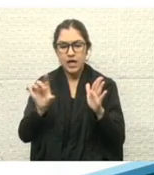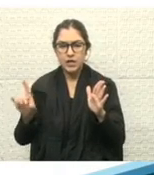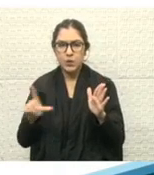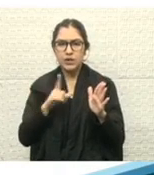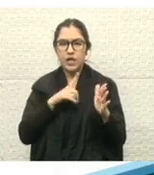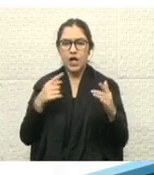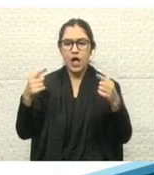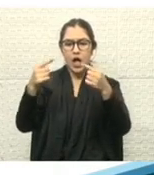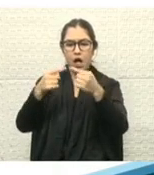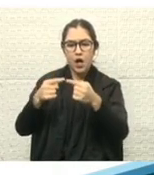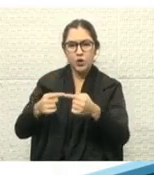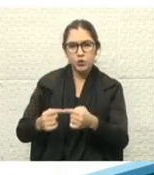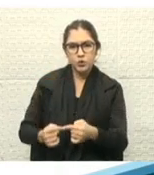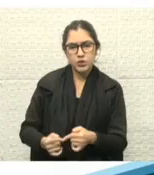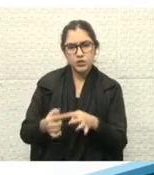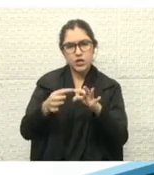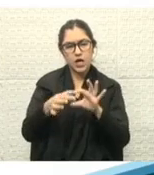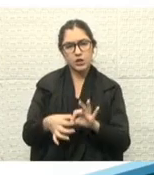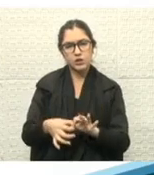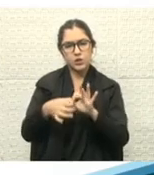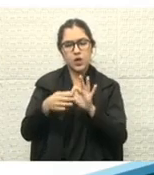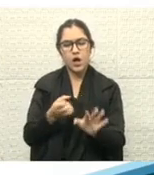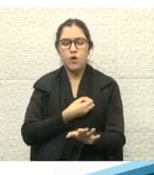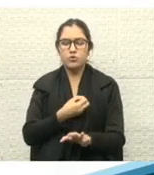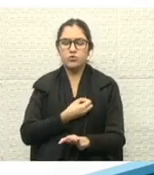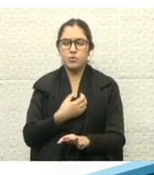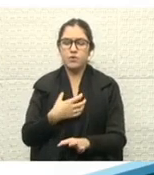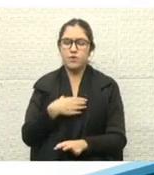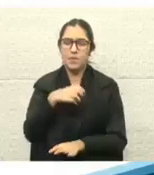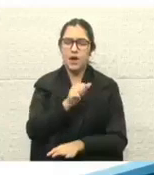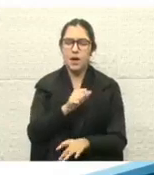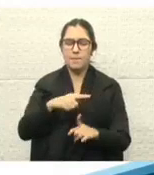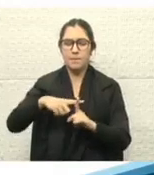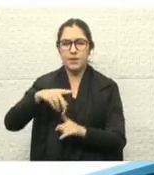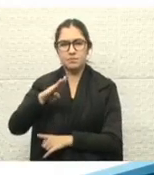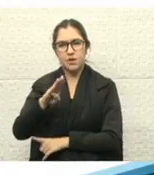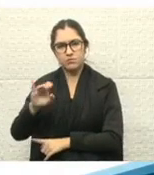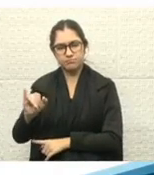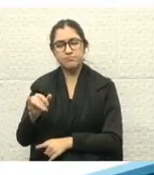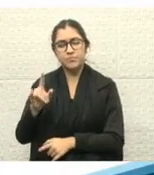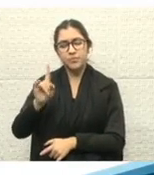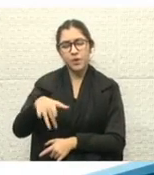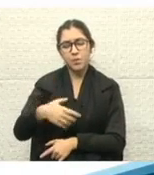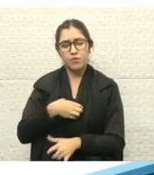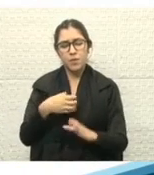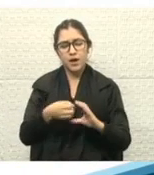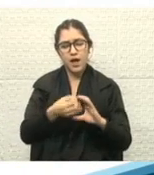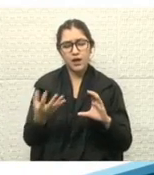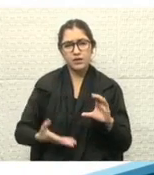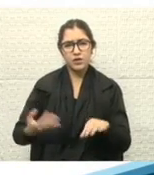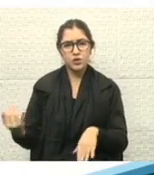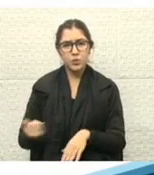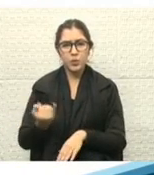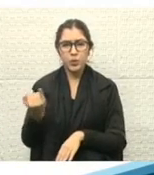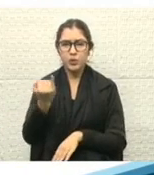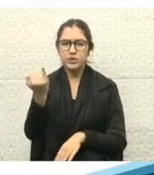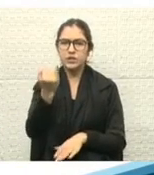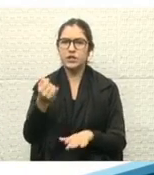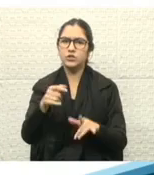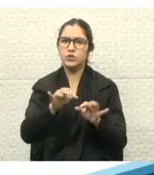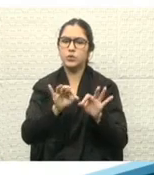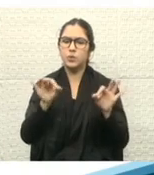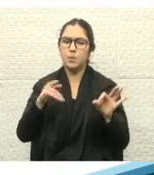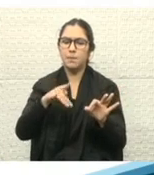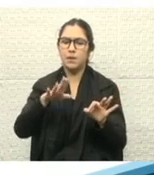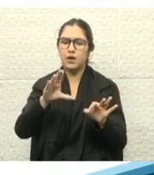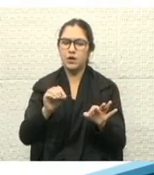está associado a um número na forma A mais BI. Então, essa é uma característica importante do plano